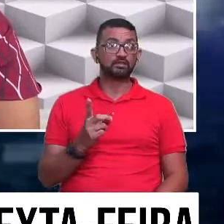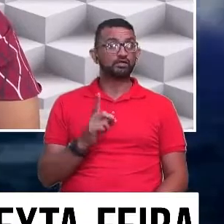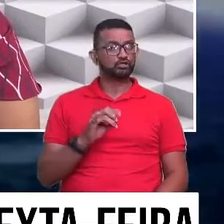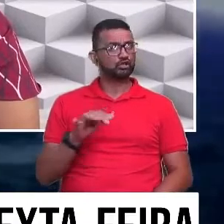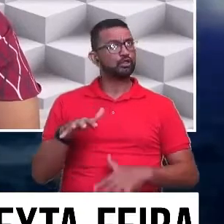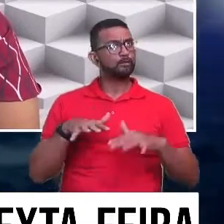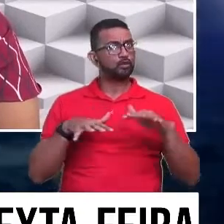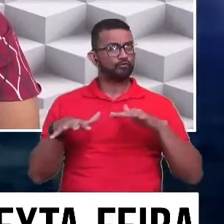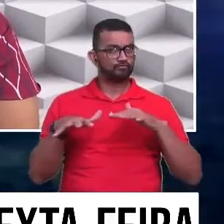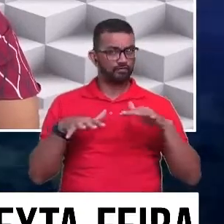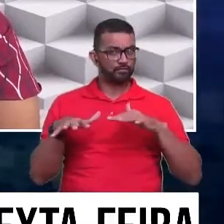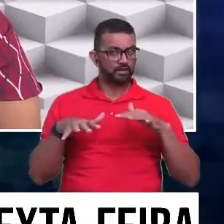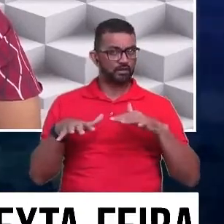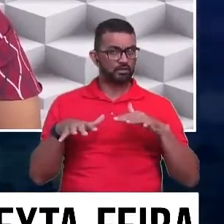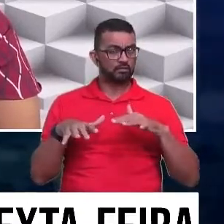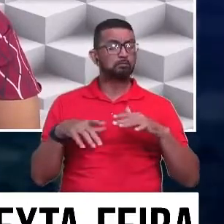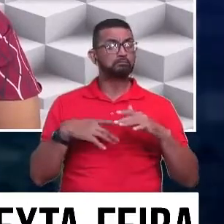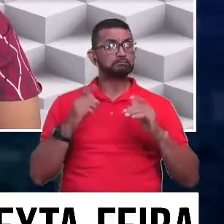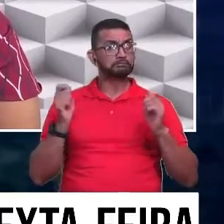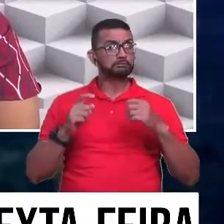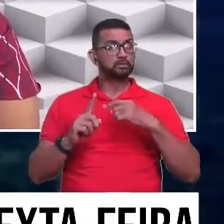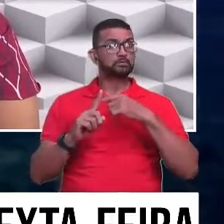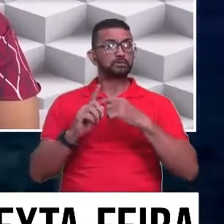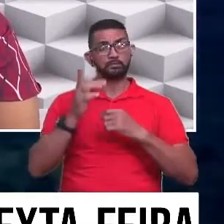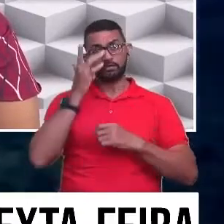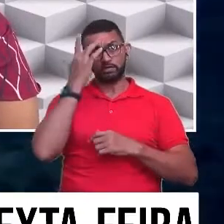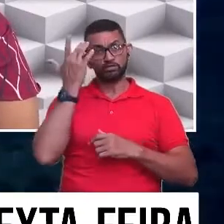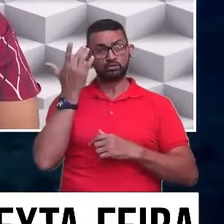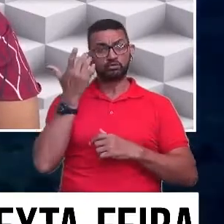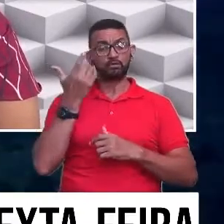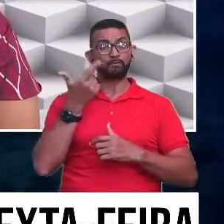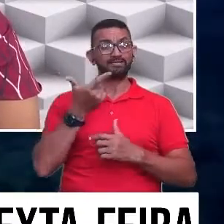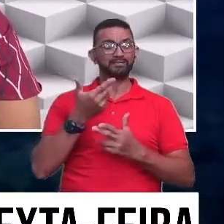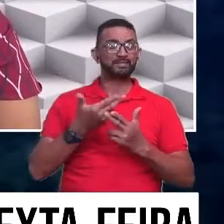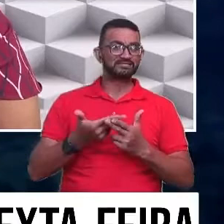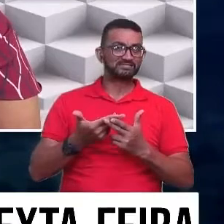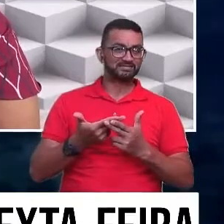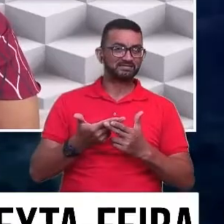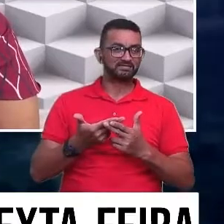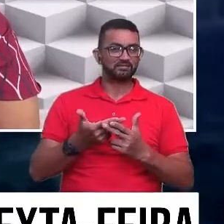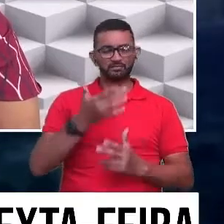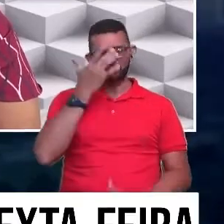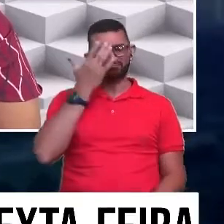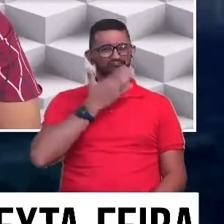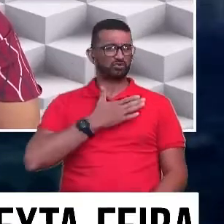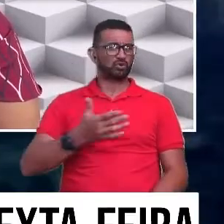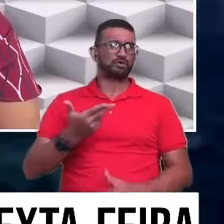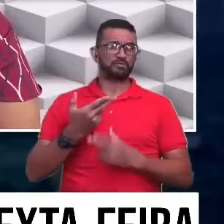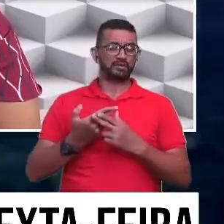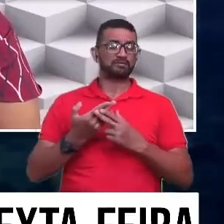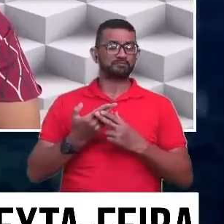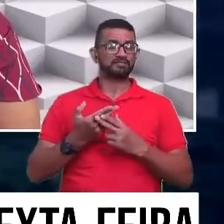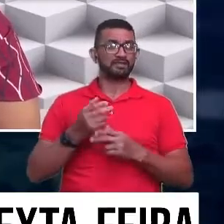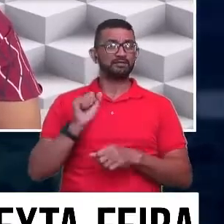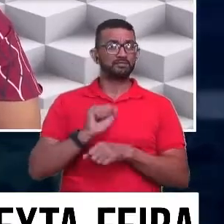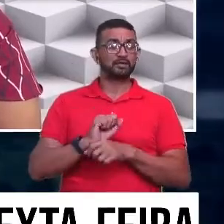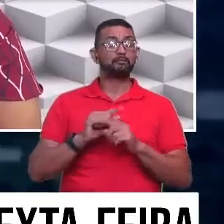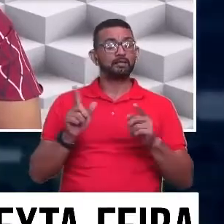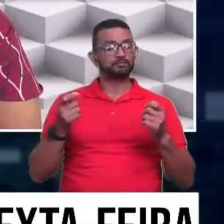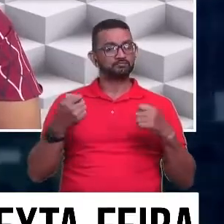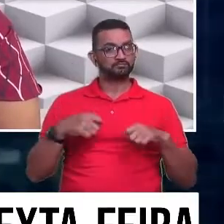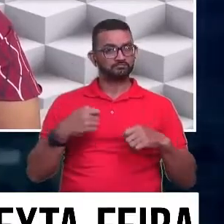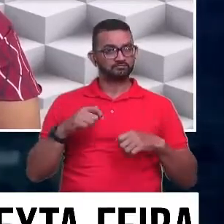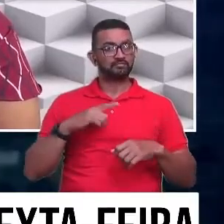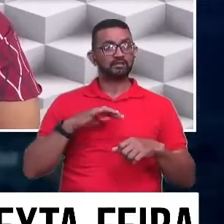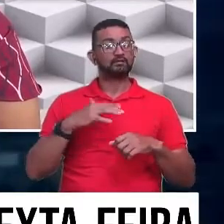então pessoal vai ser um dia de muito movimento O que é muito positivo Apesar das pessoas não terem paciência para esperar ninguém gosta de esperar mais